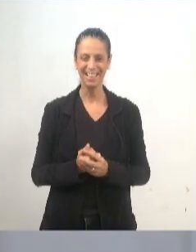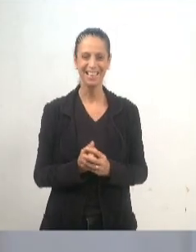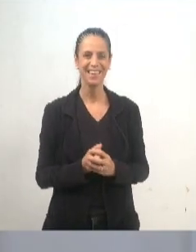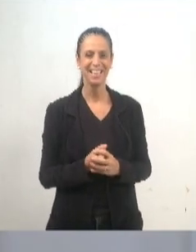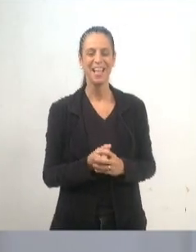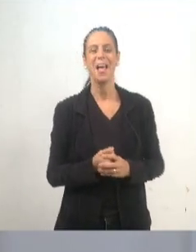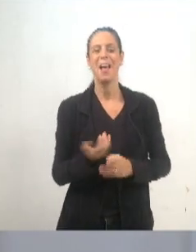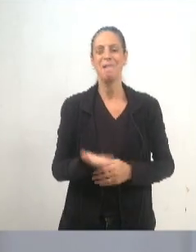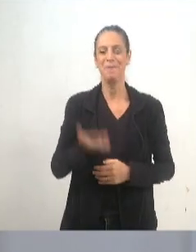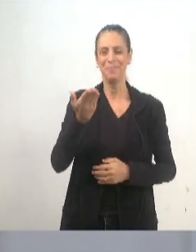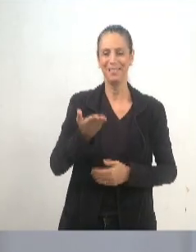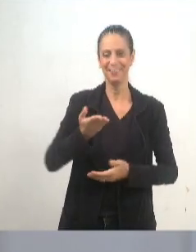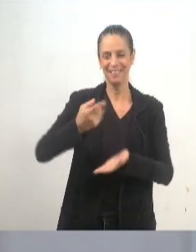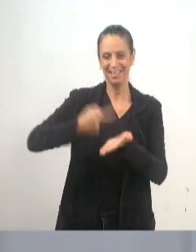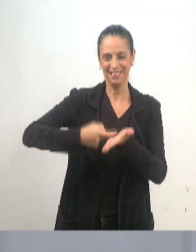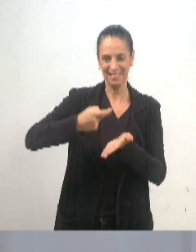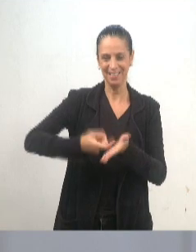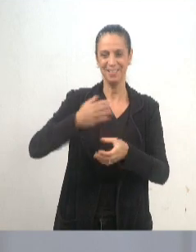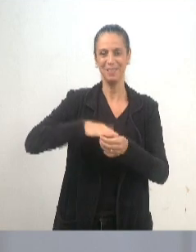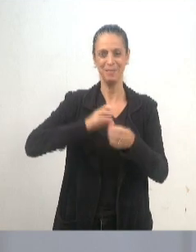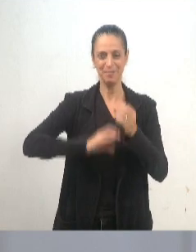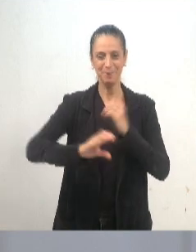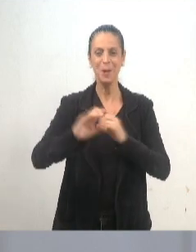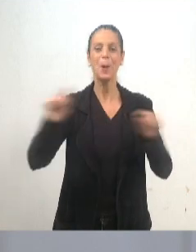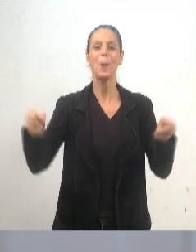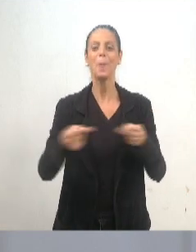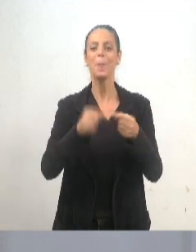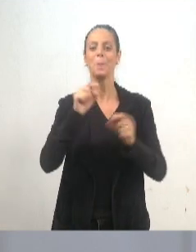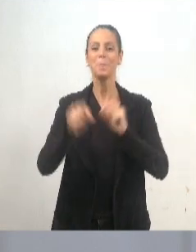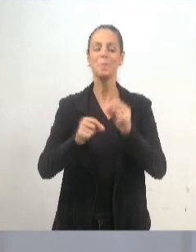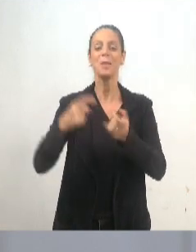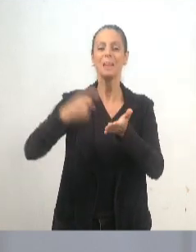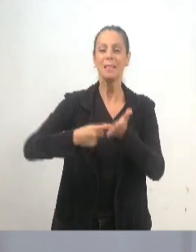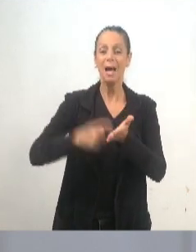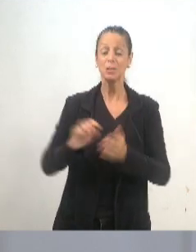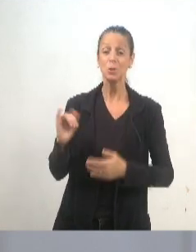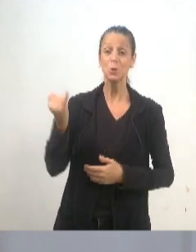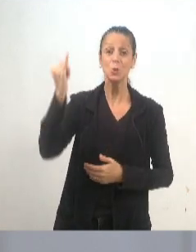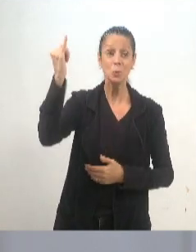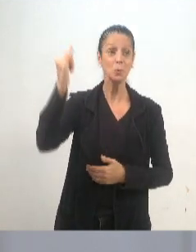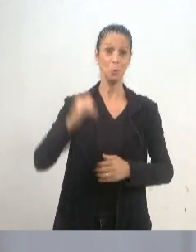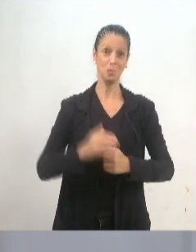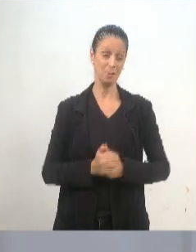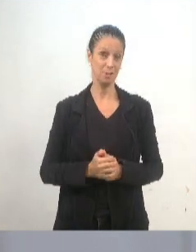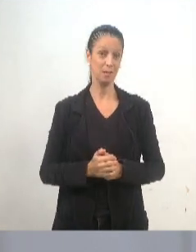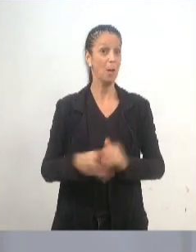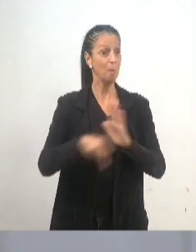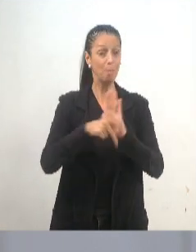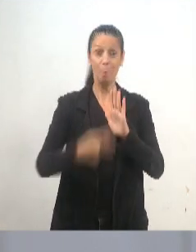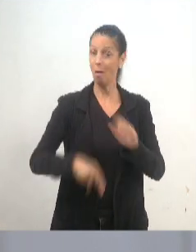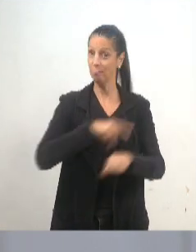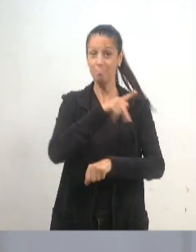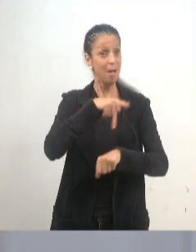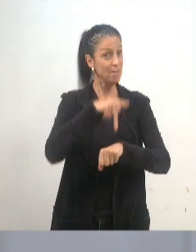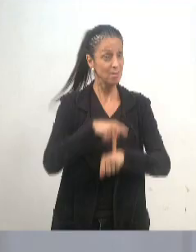aumento na tarifa do esgoto de Blumenau tem a ver com a taxa de juros, do nosso